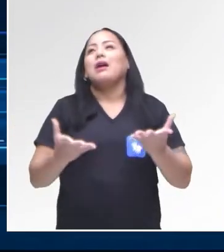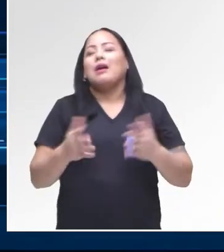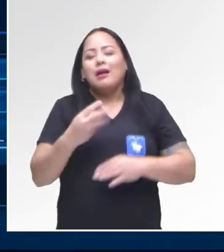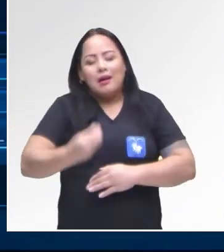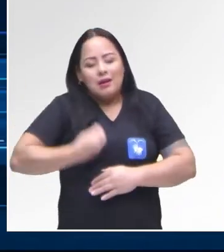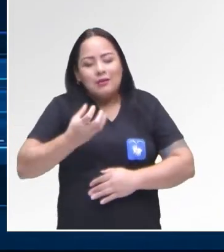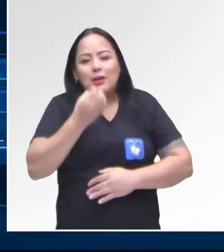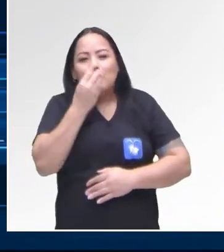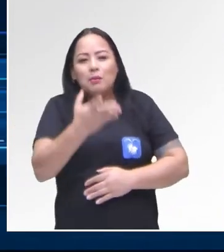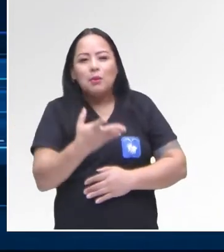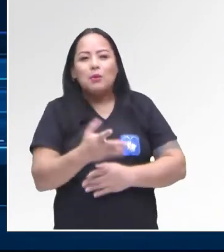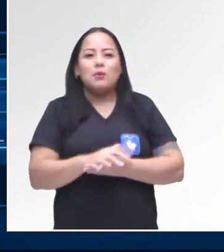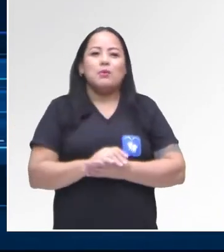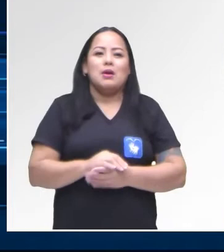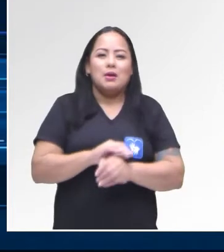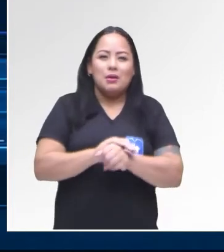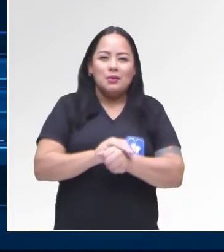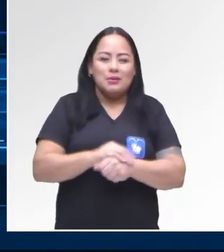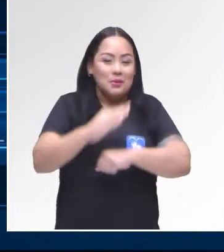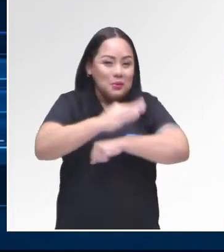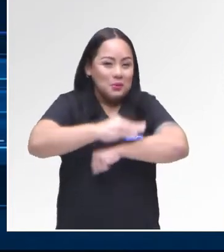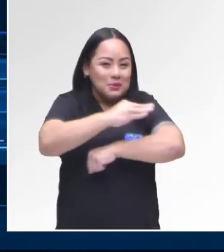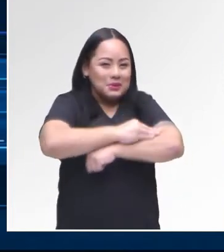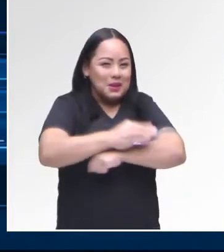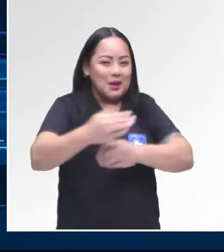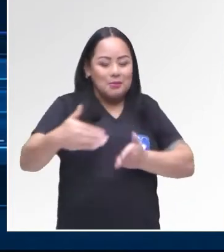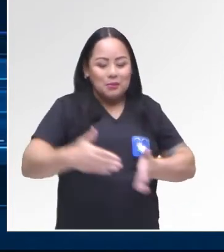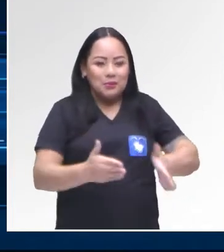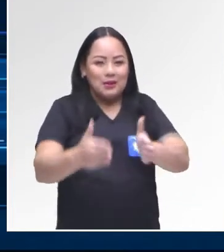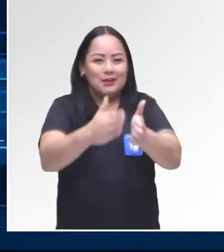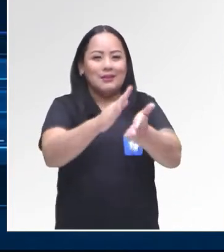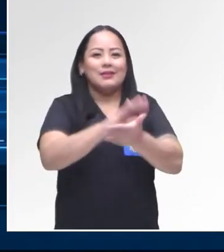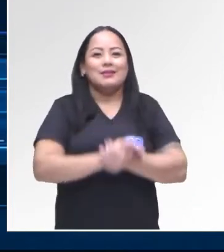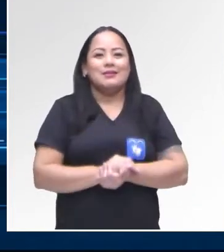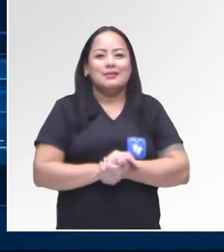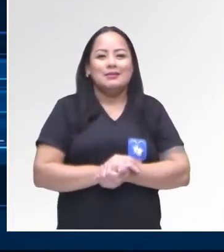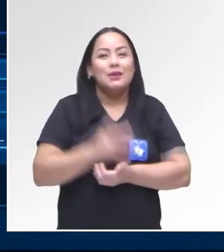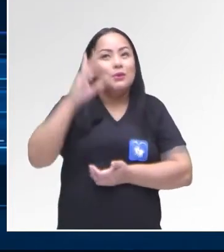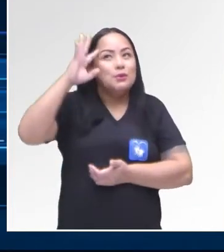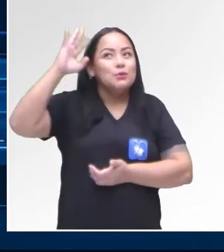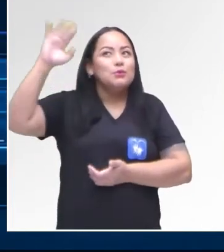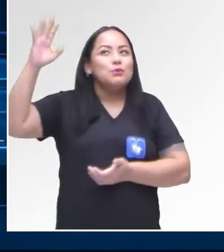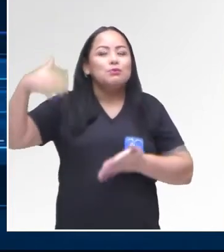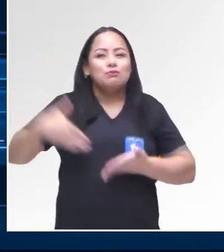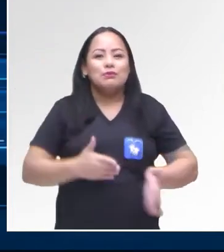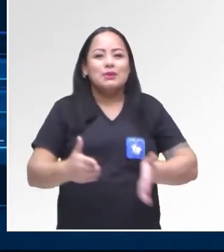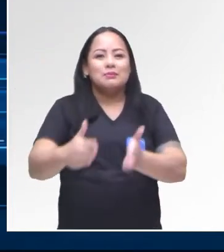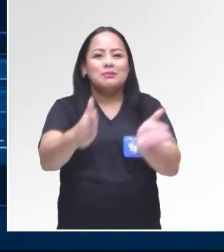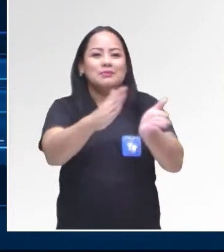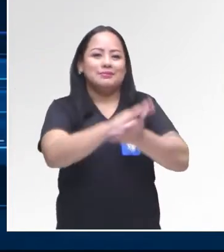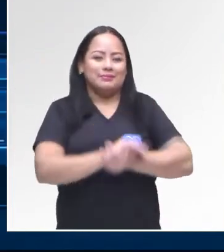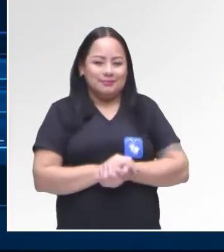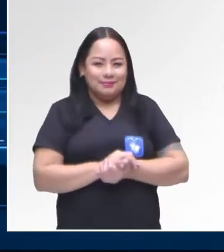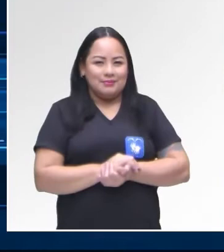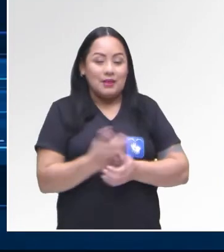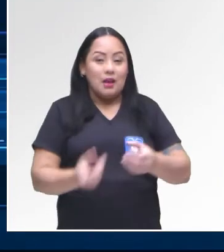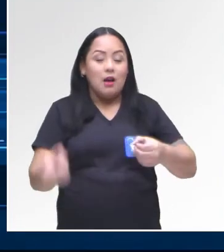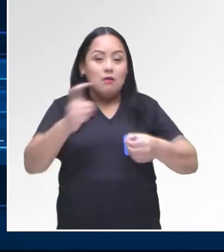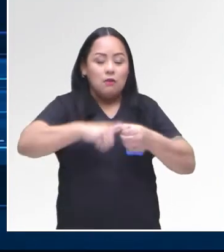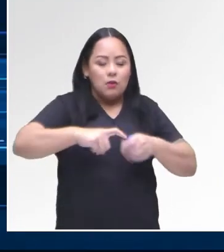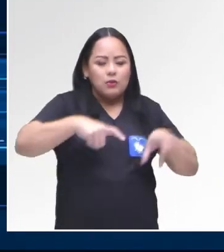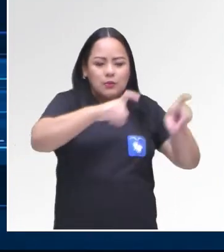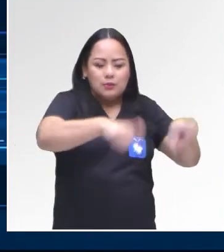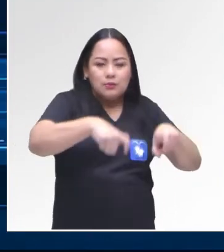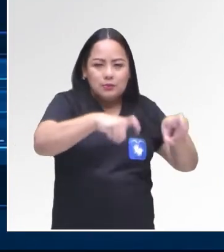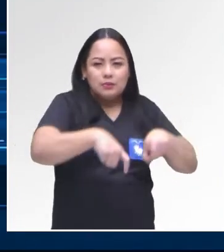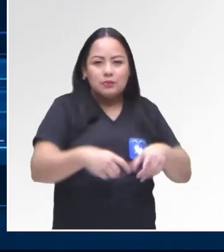eu no caminho do meu sertão. É isso que o arcadismo vem trazendo. Ele nos convida a essa reflexão, a esse retorno ao campo. E nós